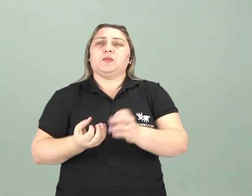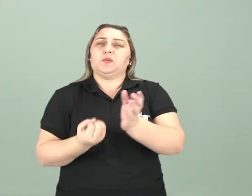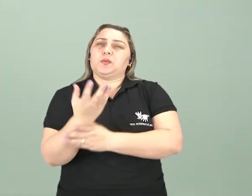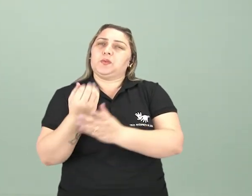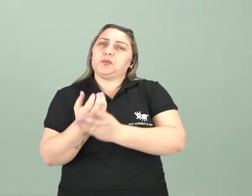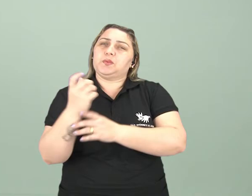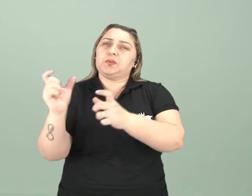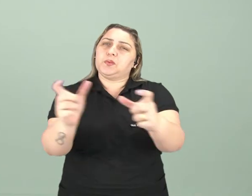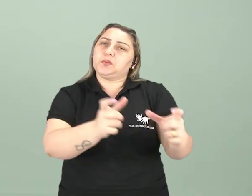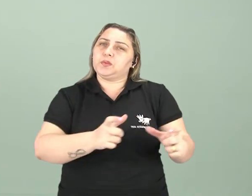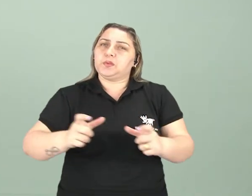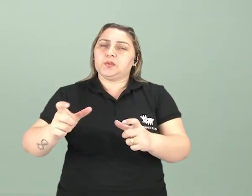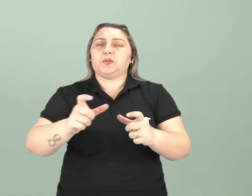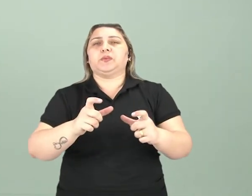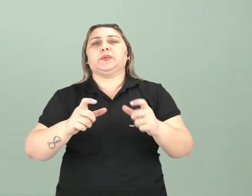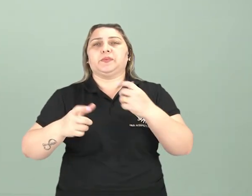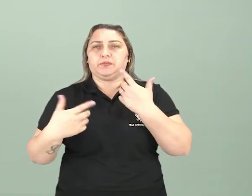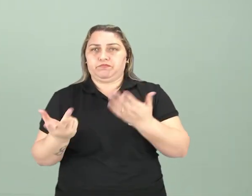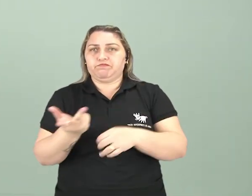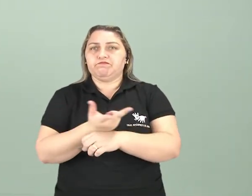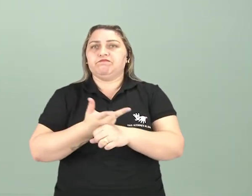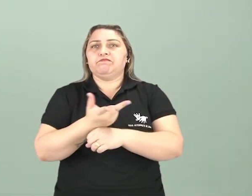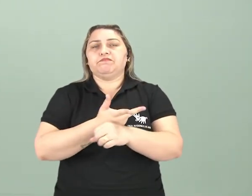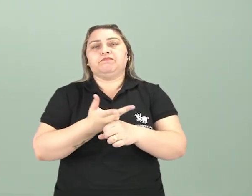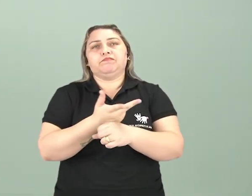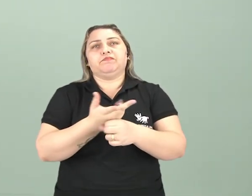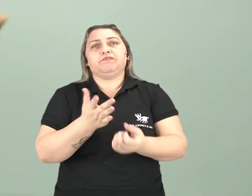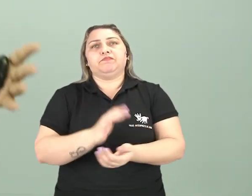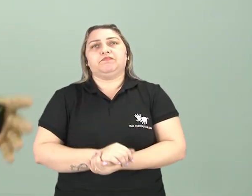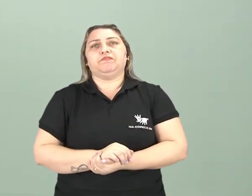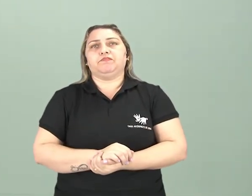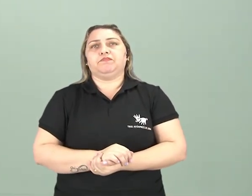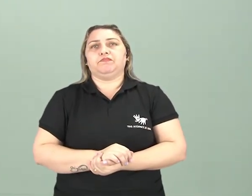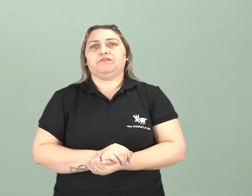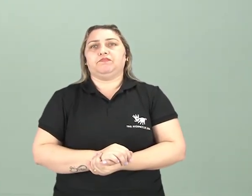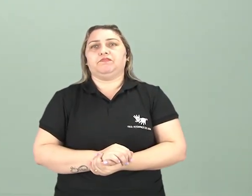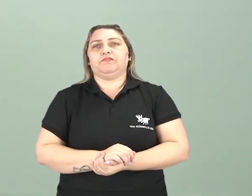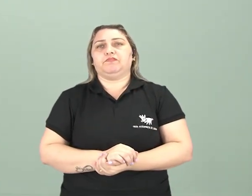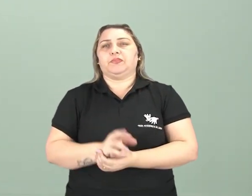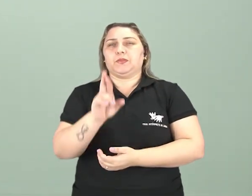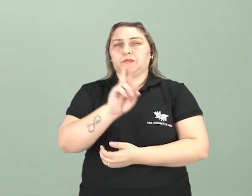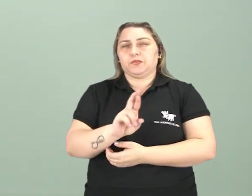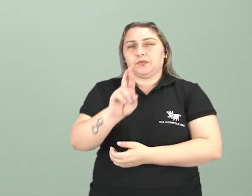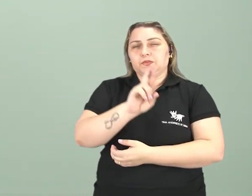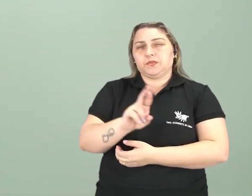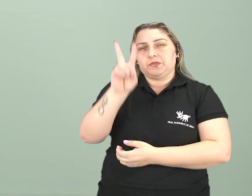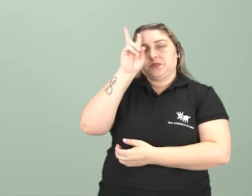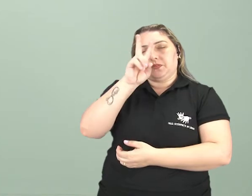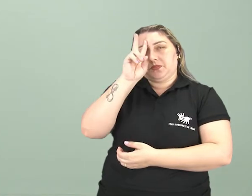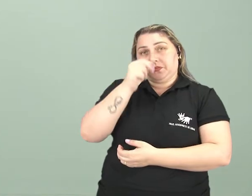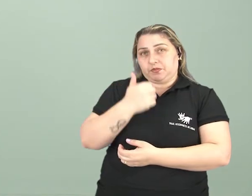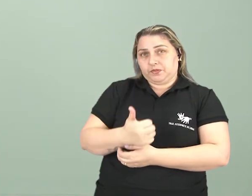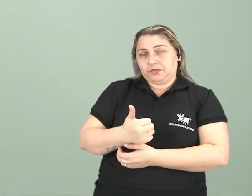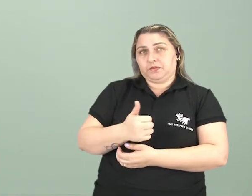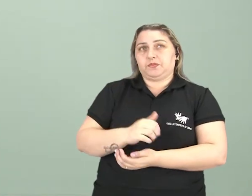tá? E se já foi nesse momento, aí eu posso criar vários locais para ele percorrer ali,